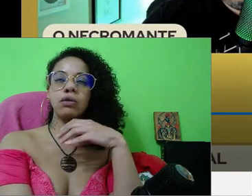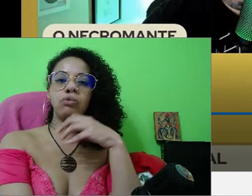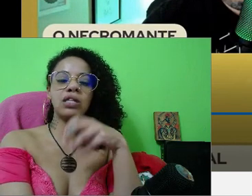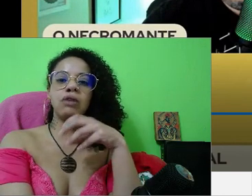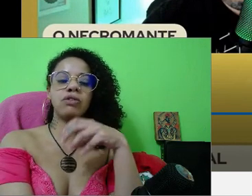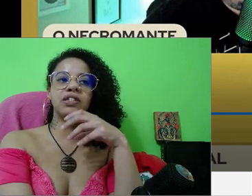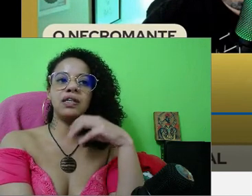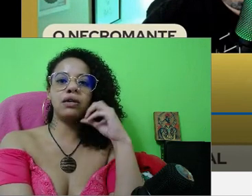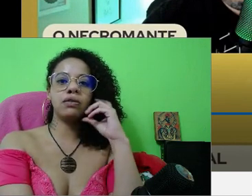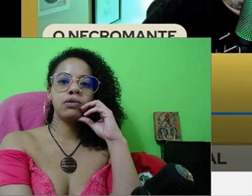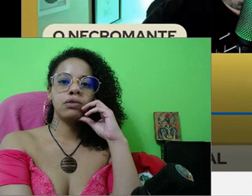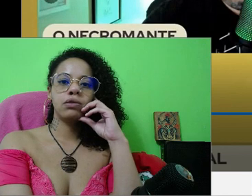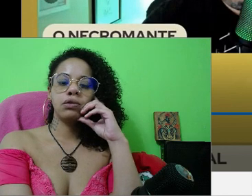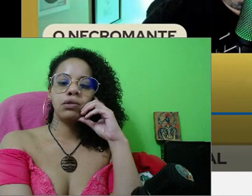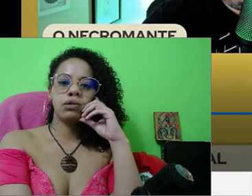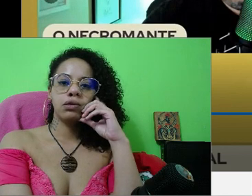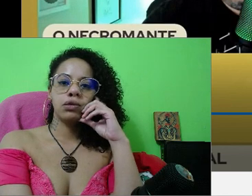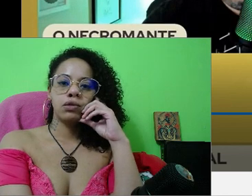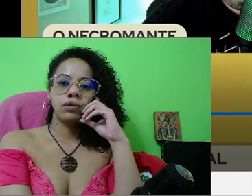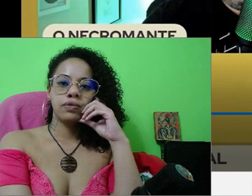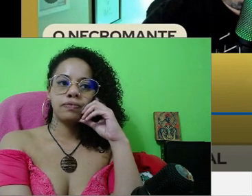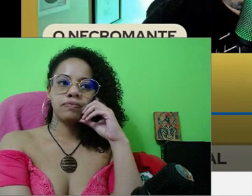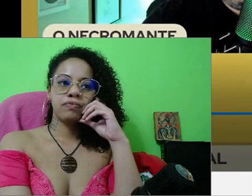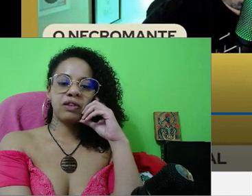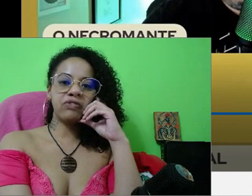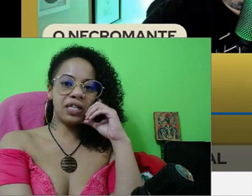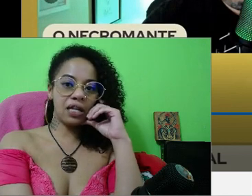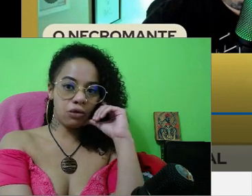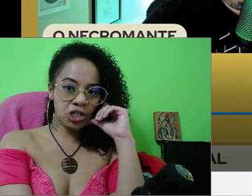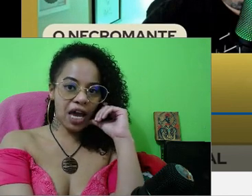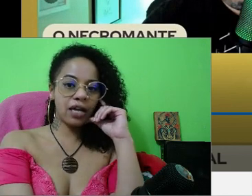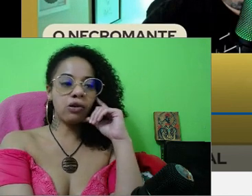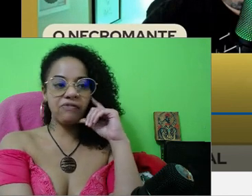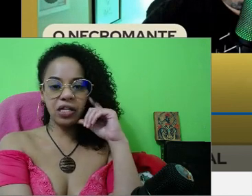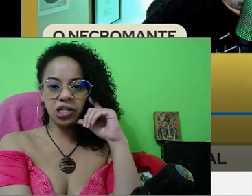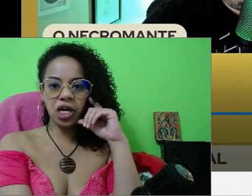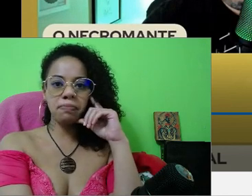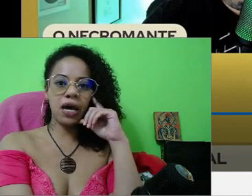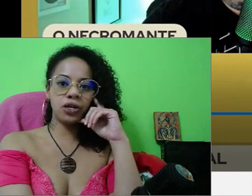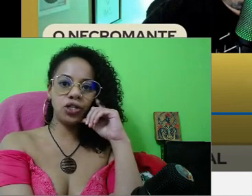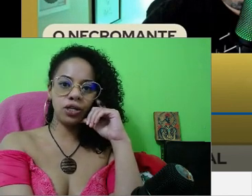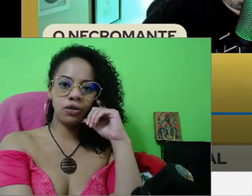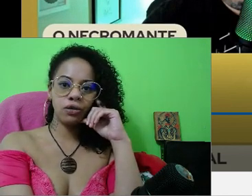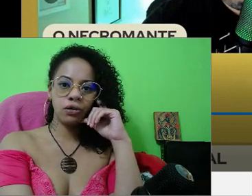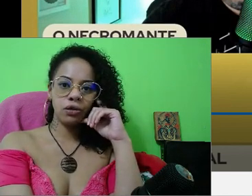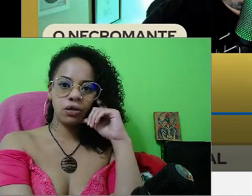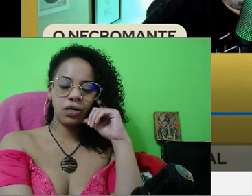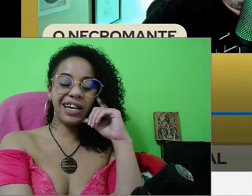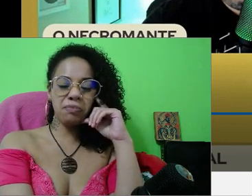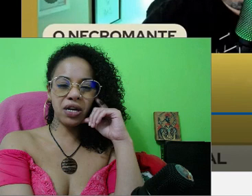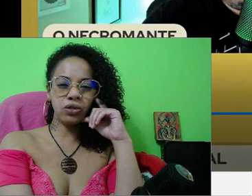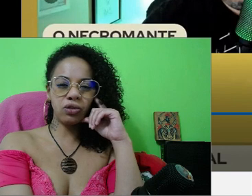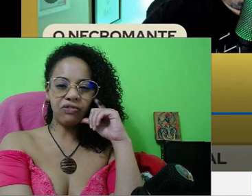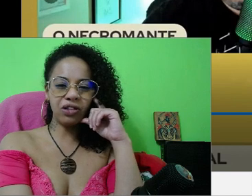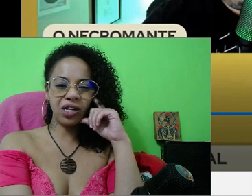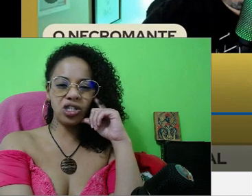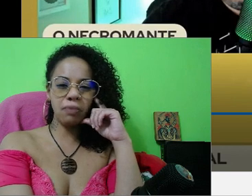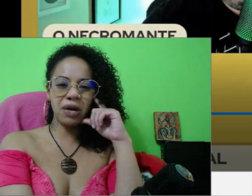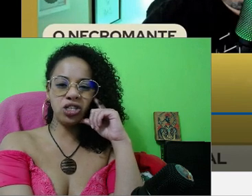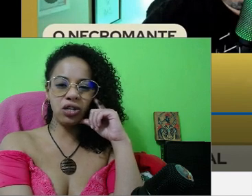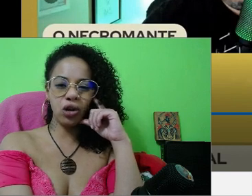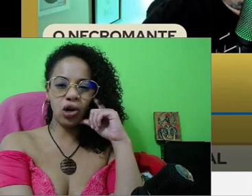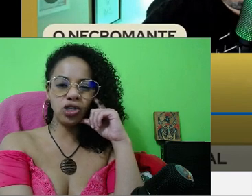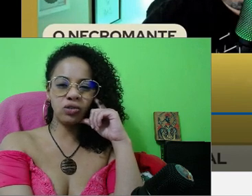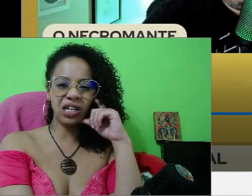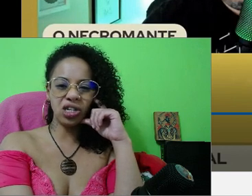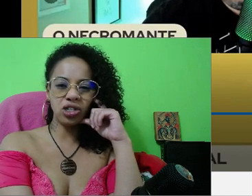tem não tem o que fazer você dá o cheque alguém vai dar xeque-mate e lembrando eu tô falando